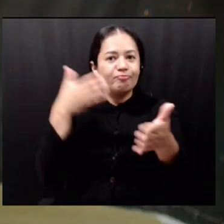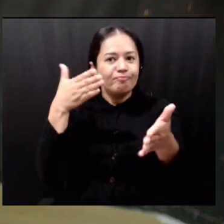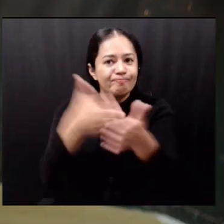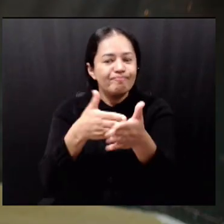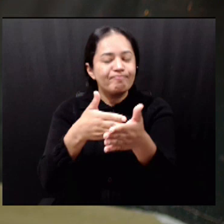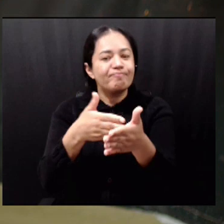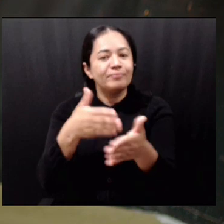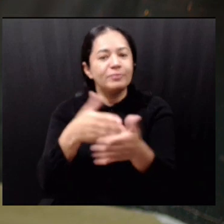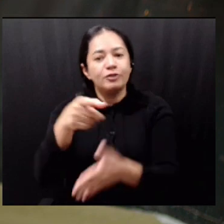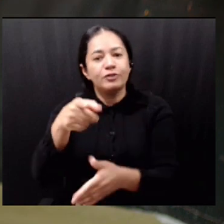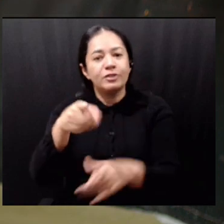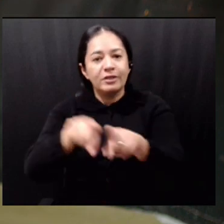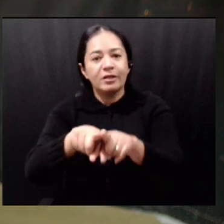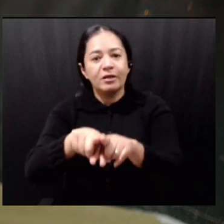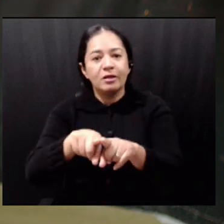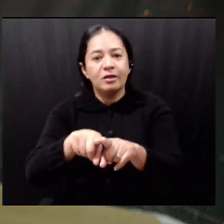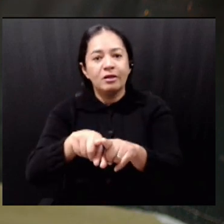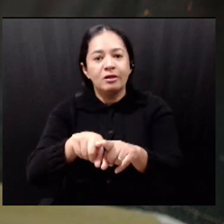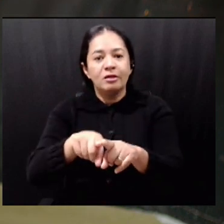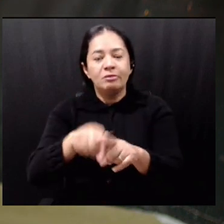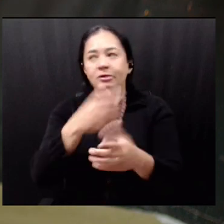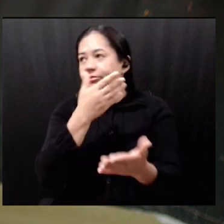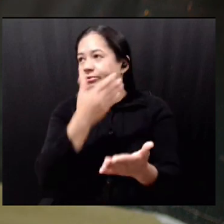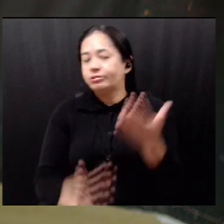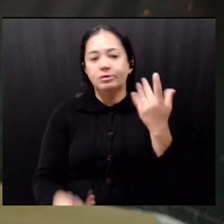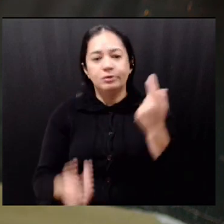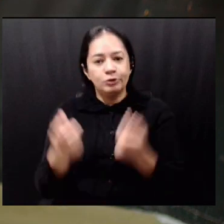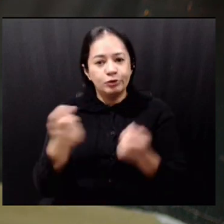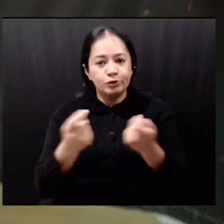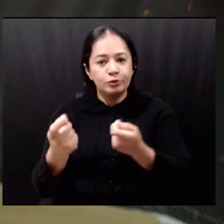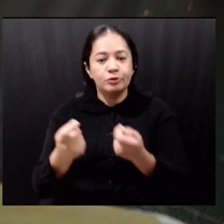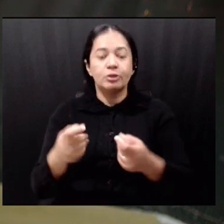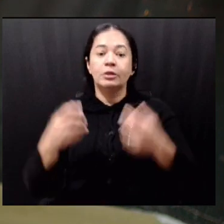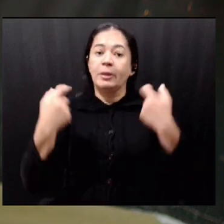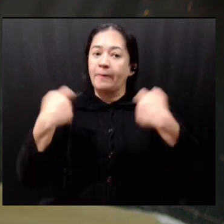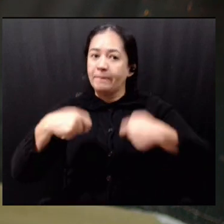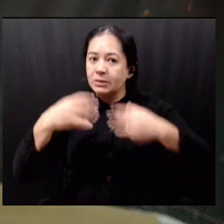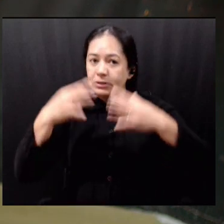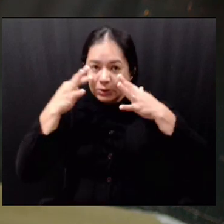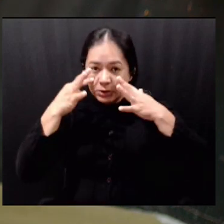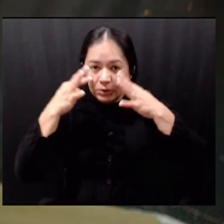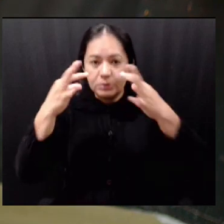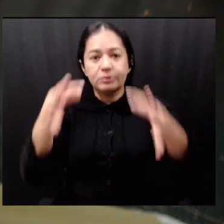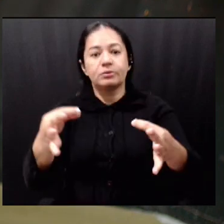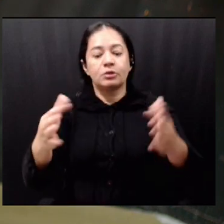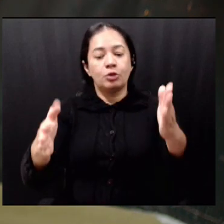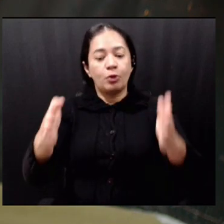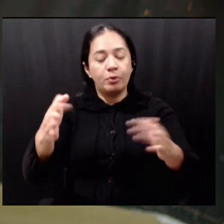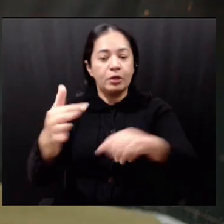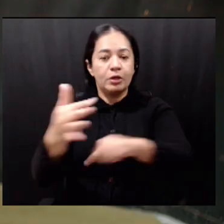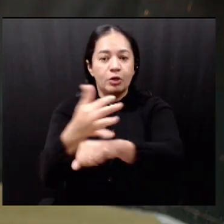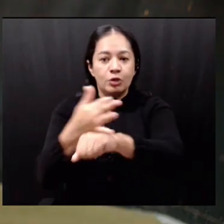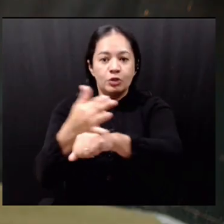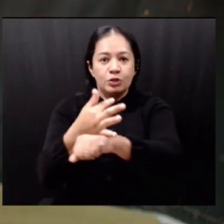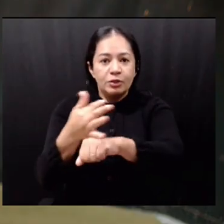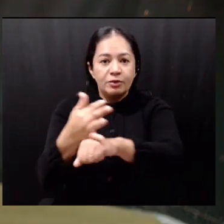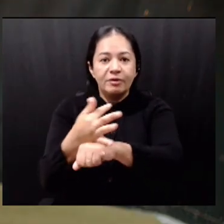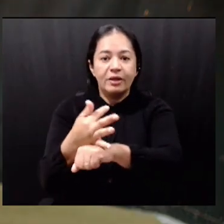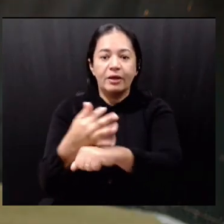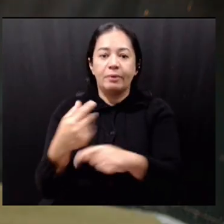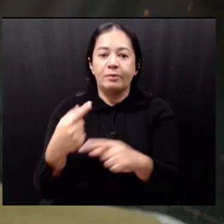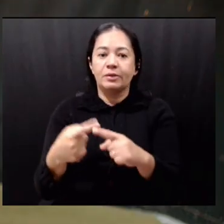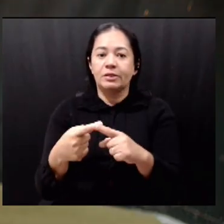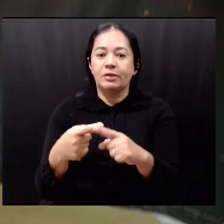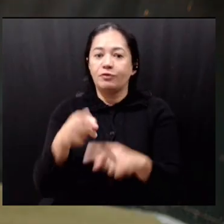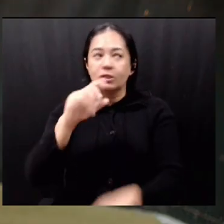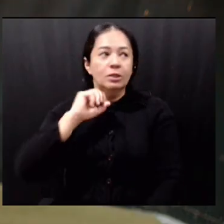vai descompensar. E a gente precisa ficar atento nessa descompensação nesse período de férias, porque aí você se estressa, aí já